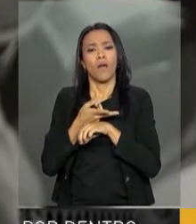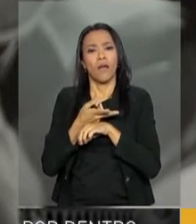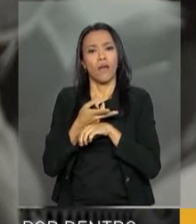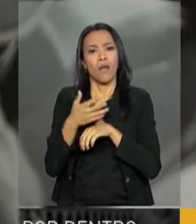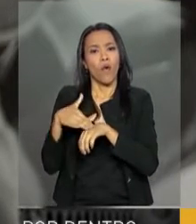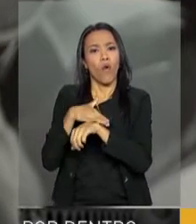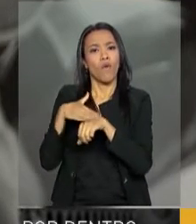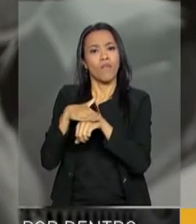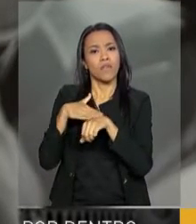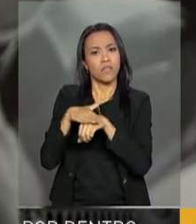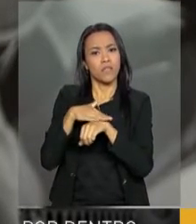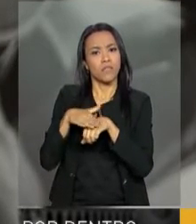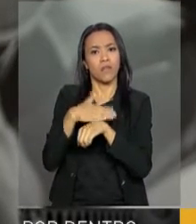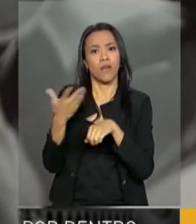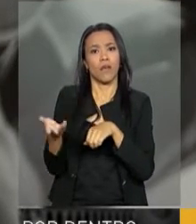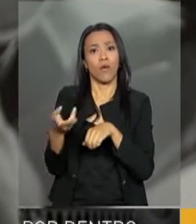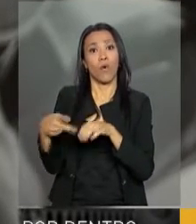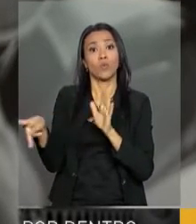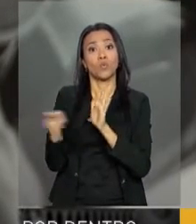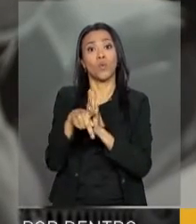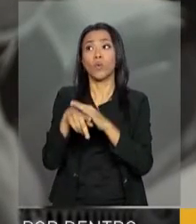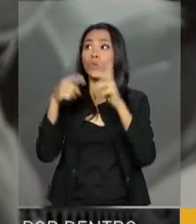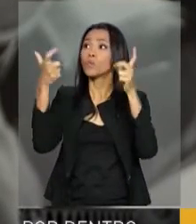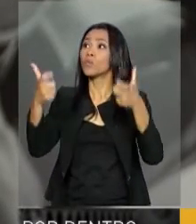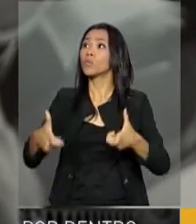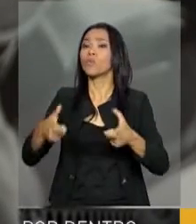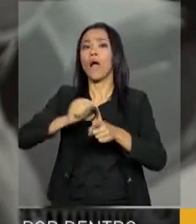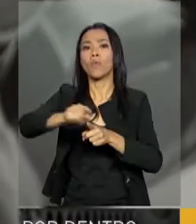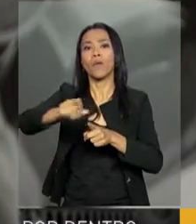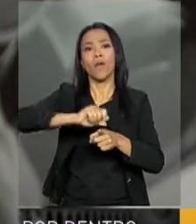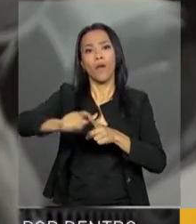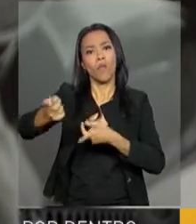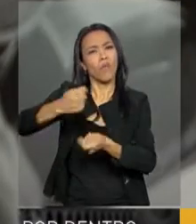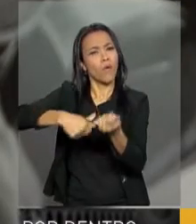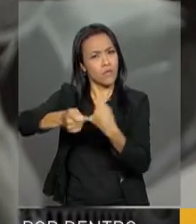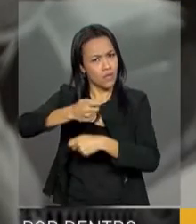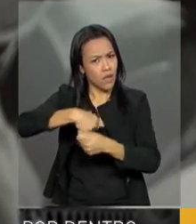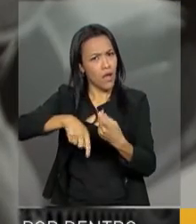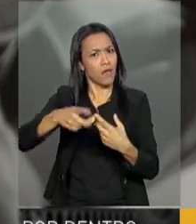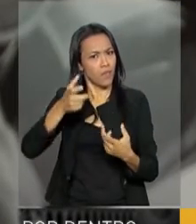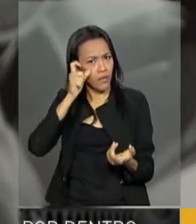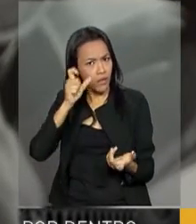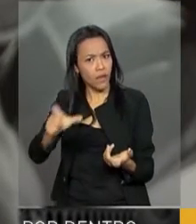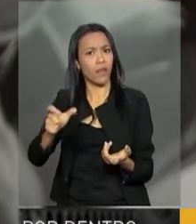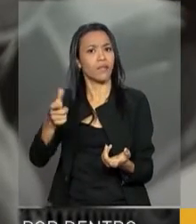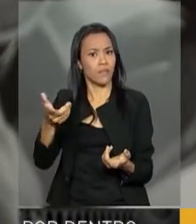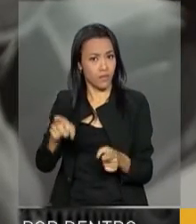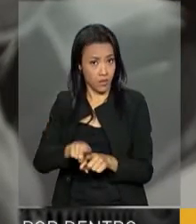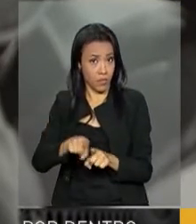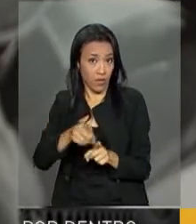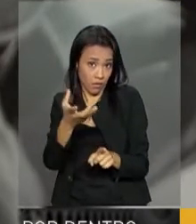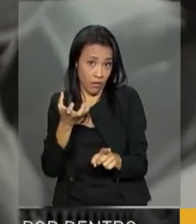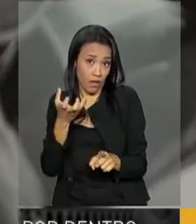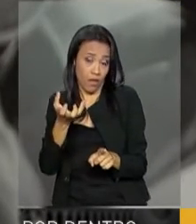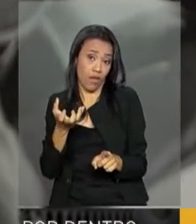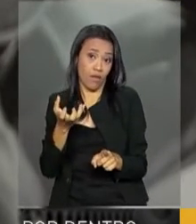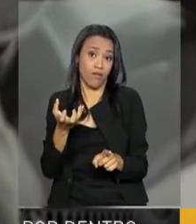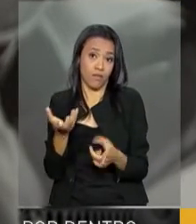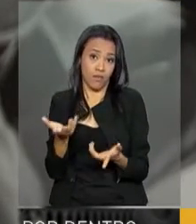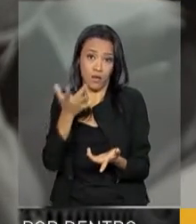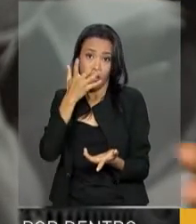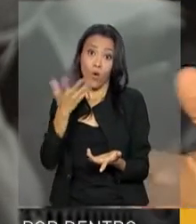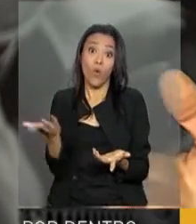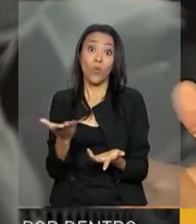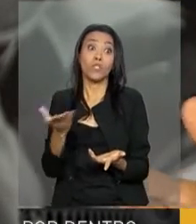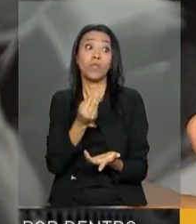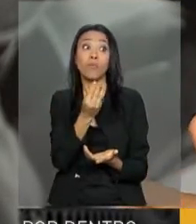com o proprietário do imóvel para renegociar o aluguel. Até porque interessa ao proprietário também ter um inquilino, porque hoje